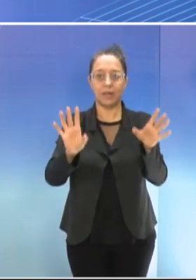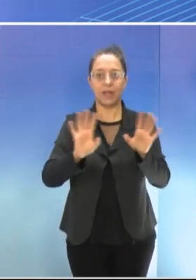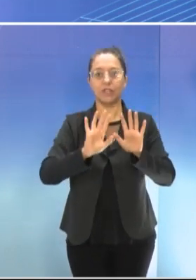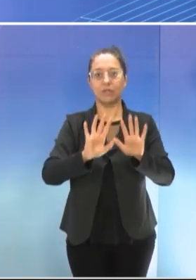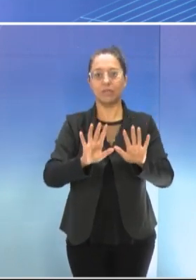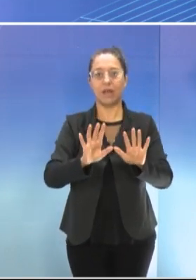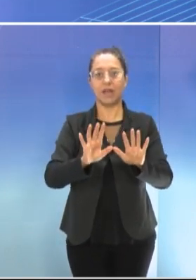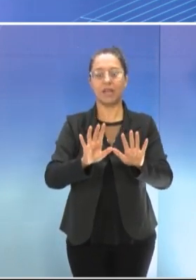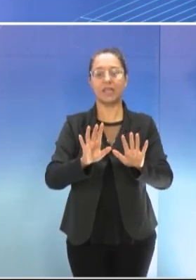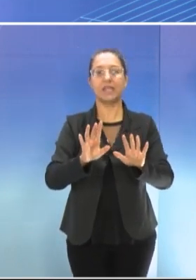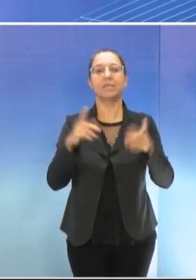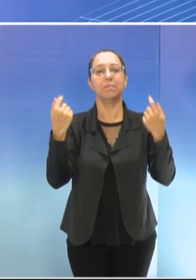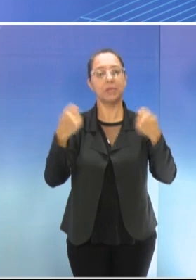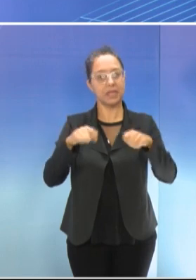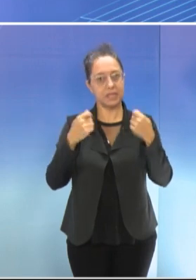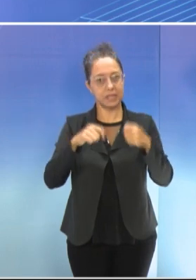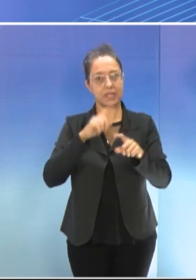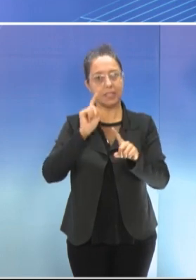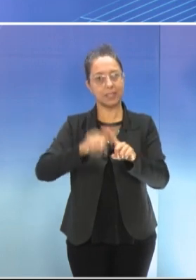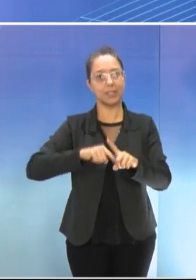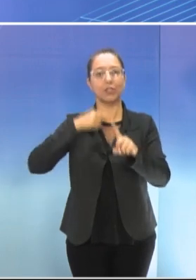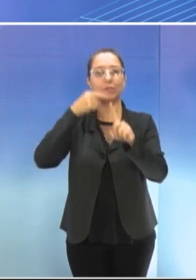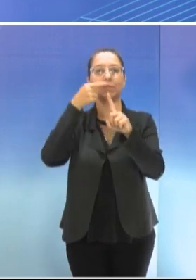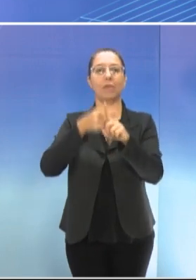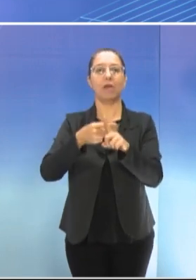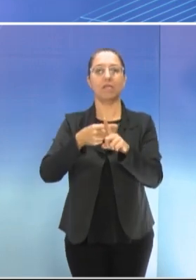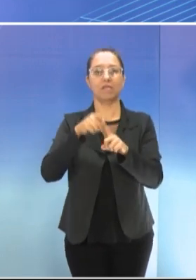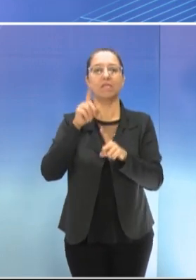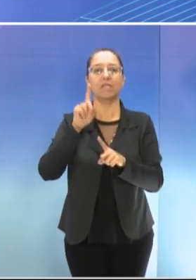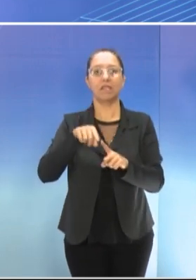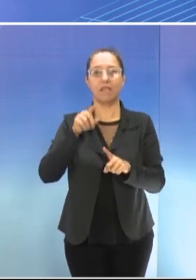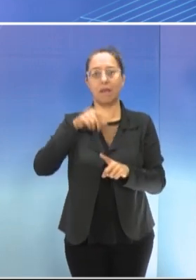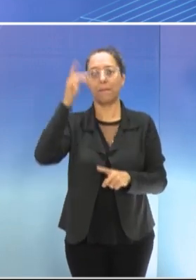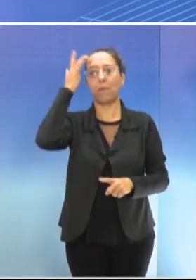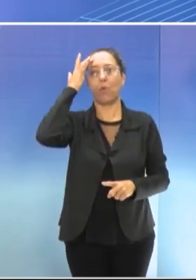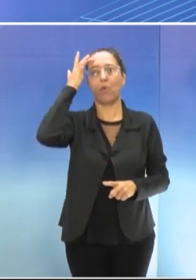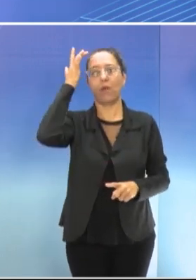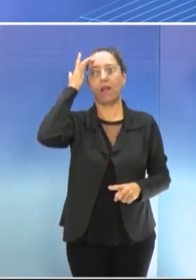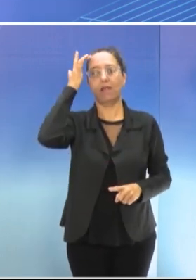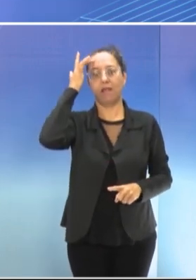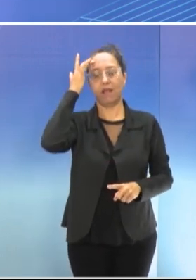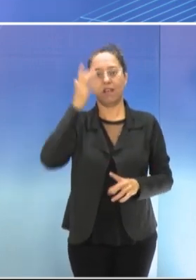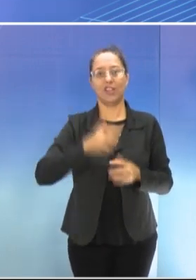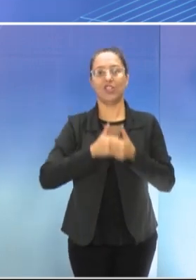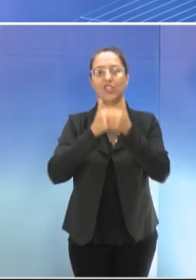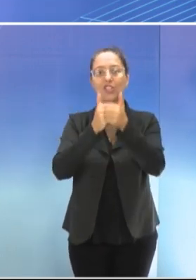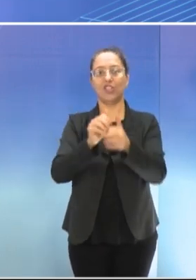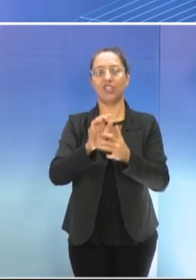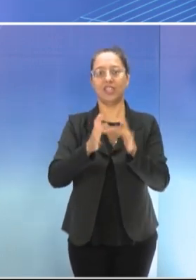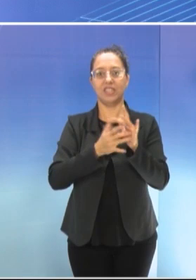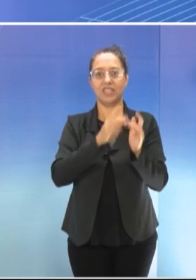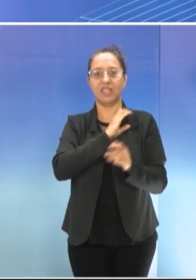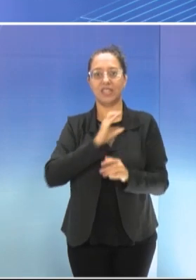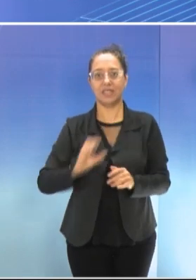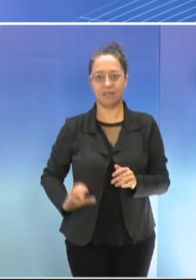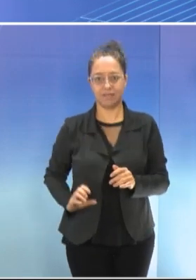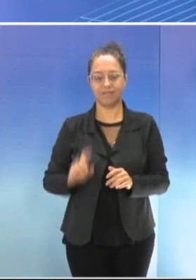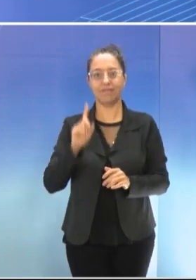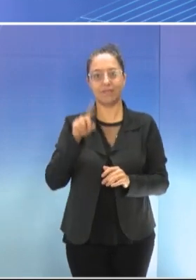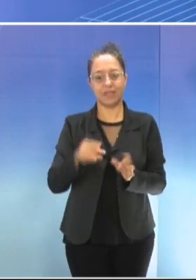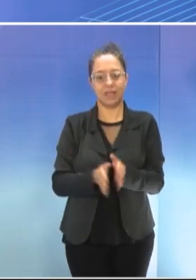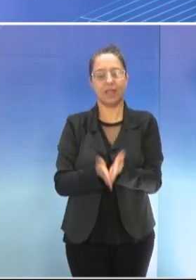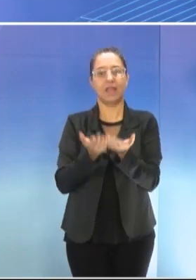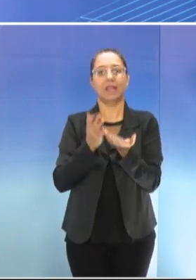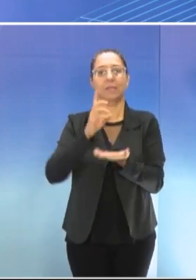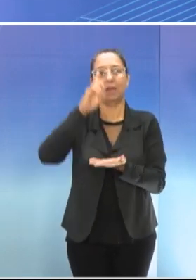é suficiente. Então você precisa de algo mais, que seria aí a moralidade cristã, que está